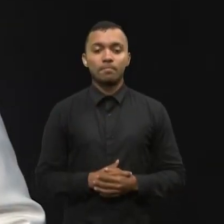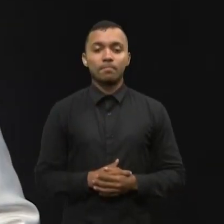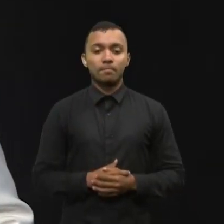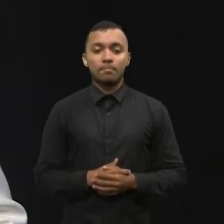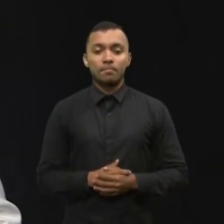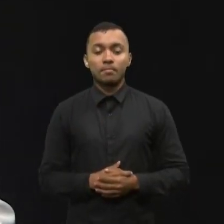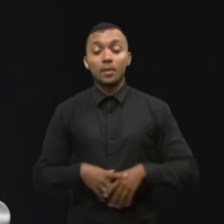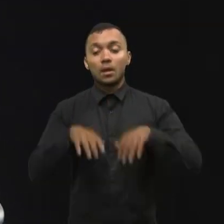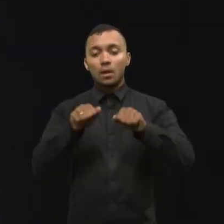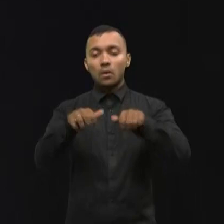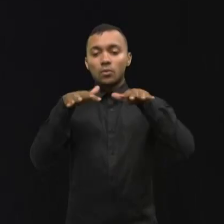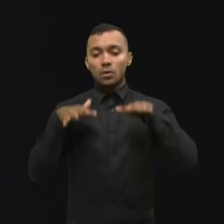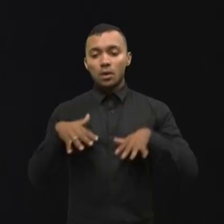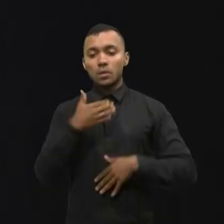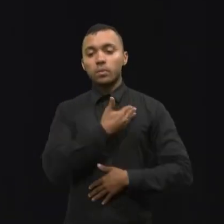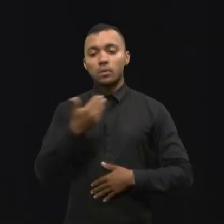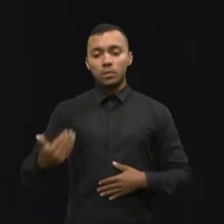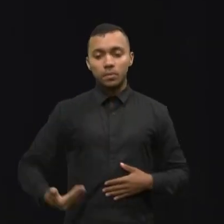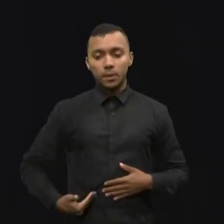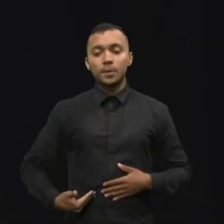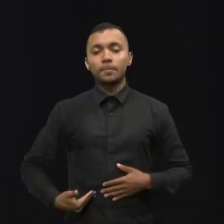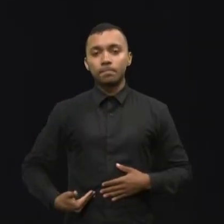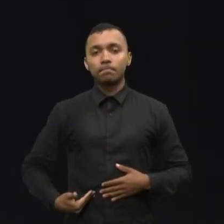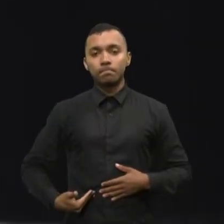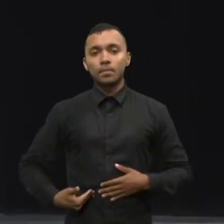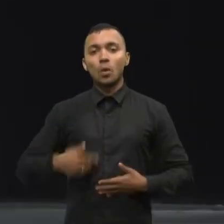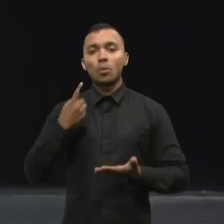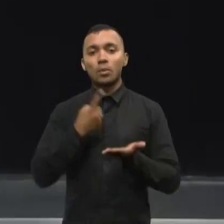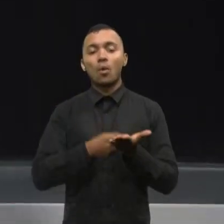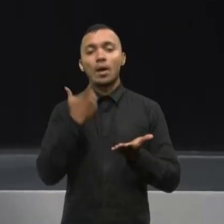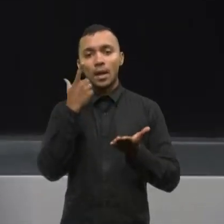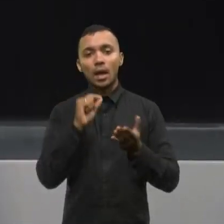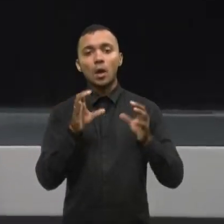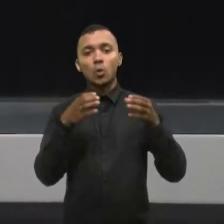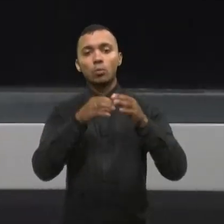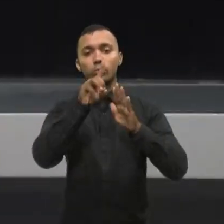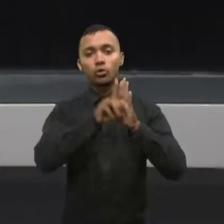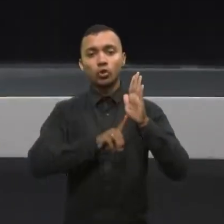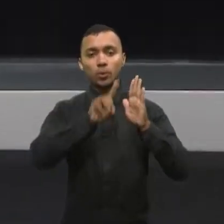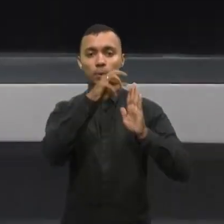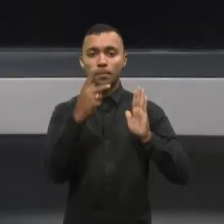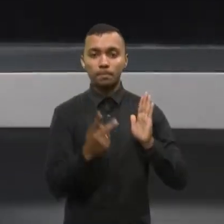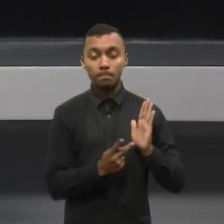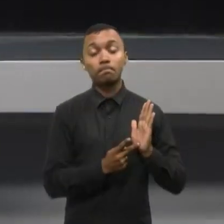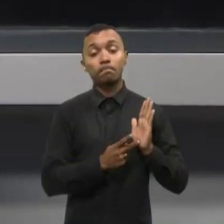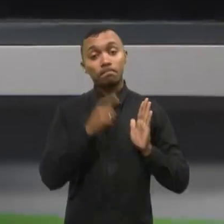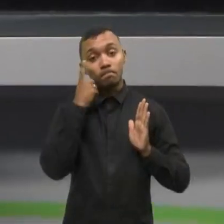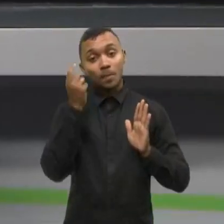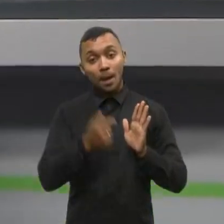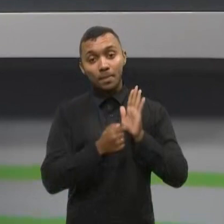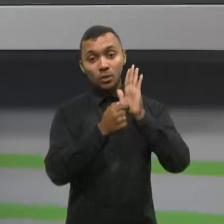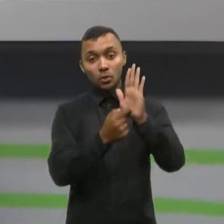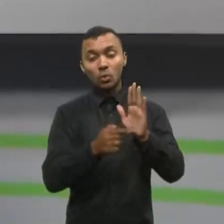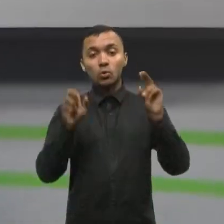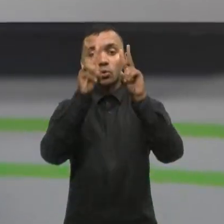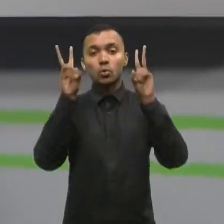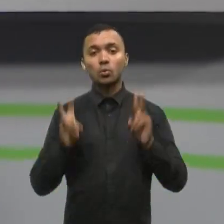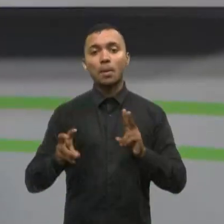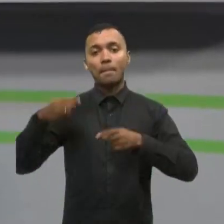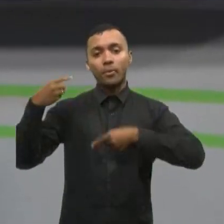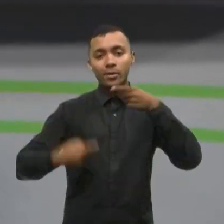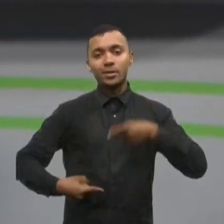E a audiência pública realizada pela Comissão de Direitos Humanos pôs em pauta a política de proteção das crianças e